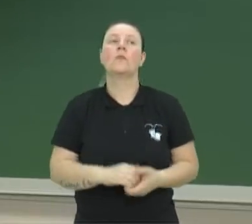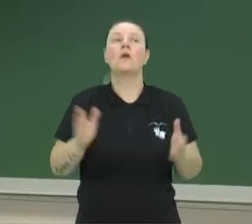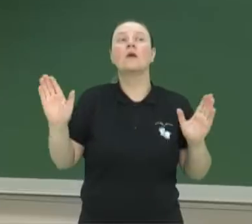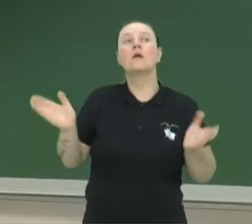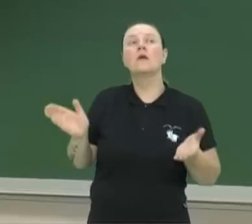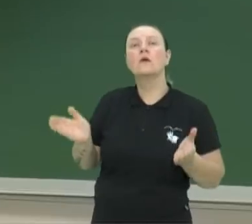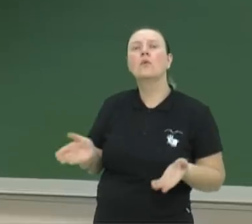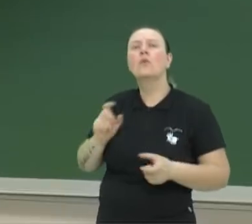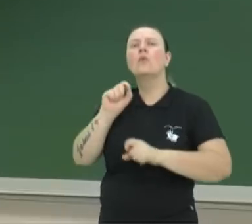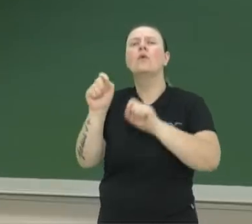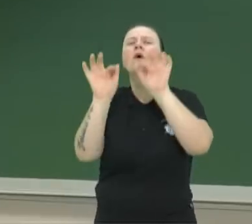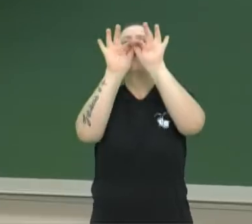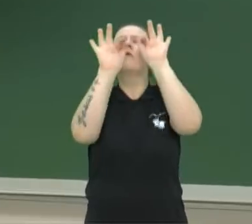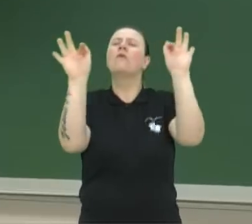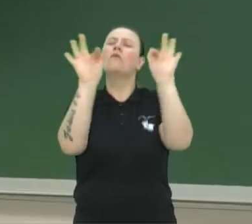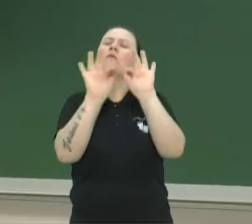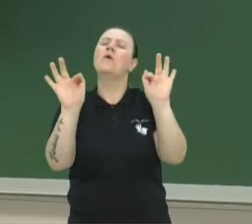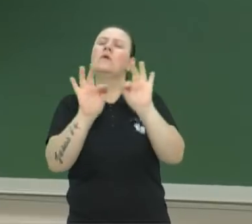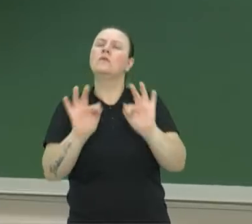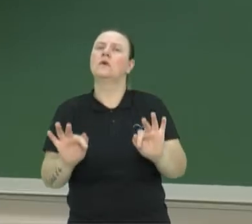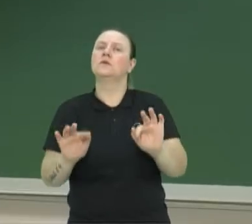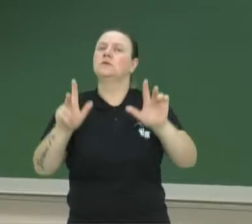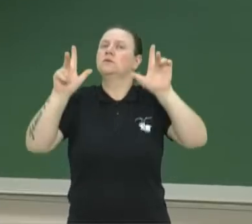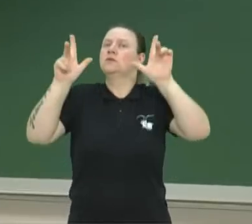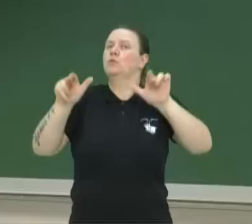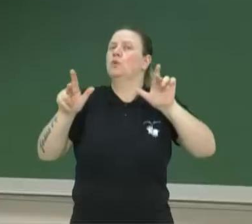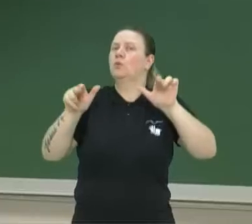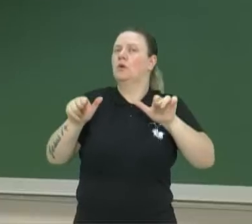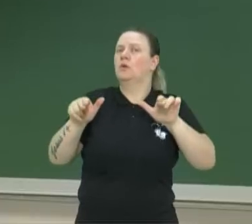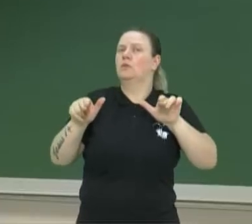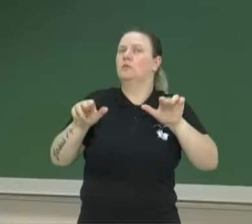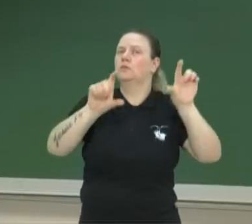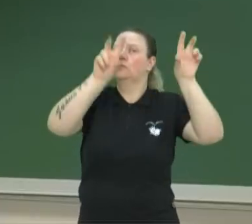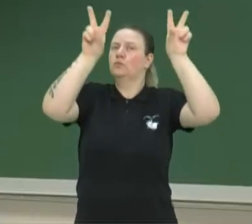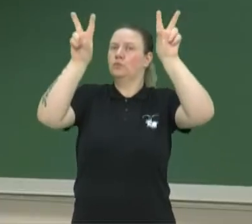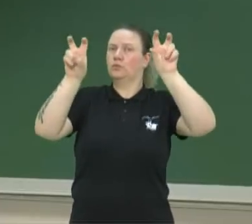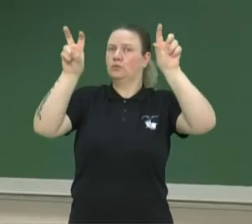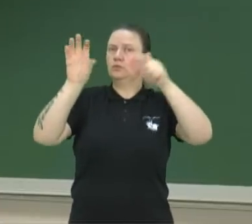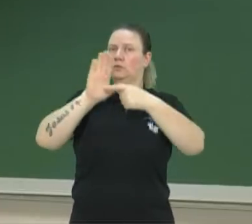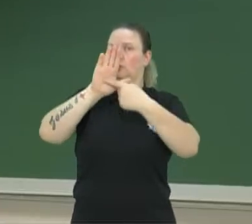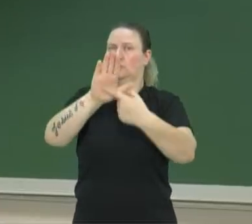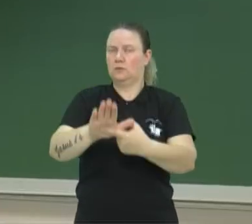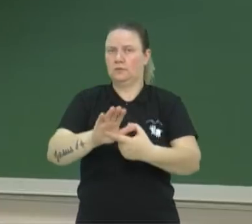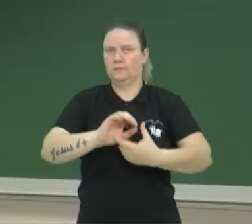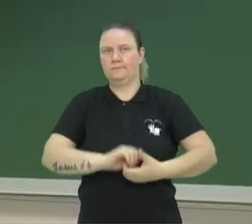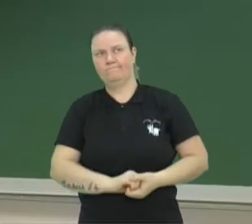a frase que tem o mesmo sentido deste trecho aqui apresentado?